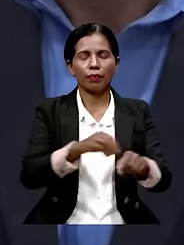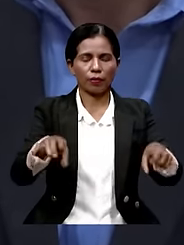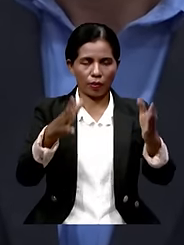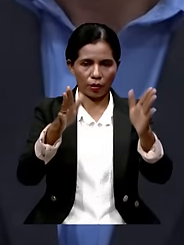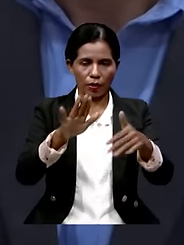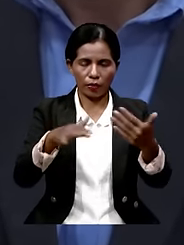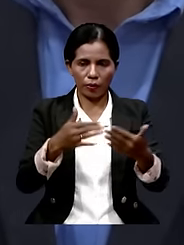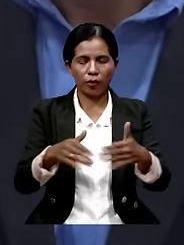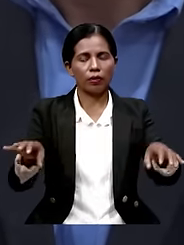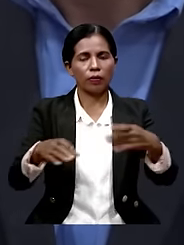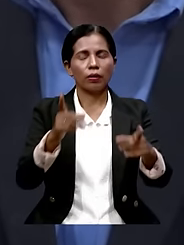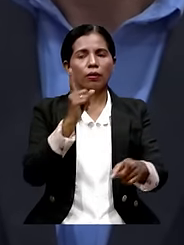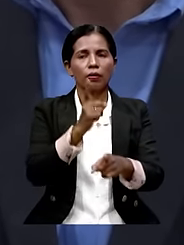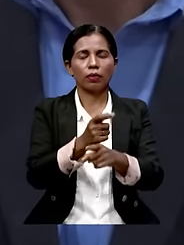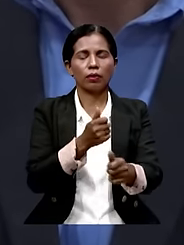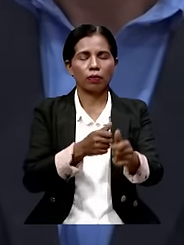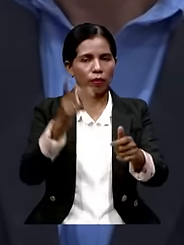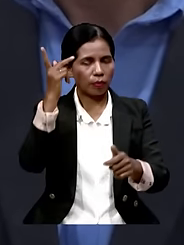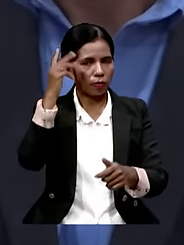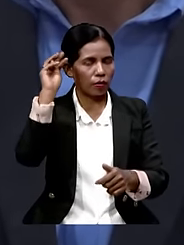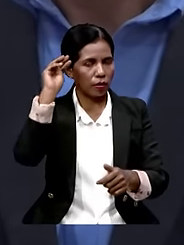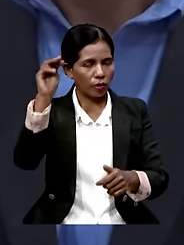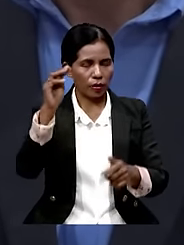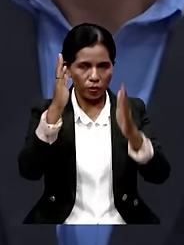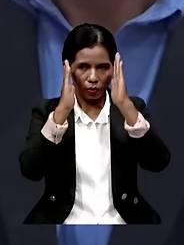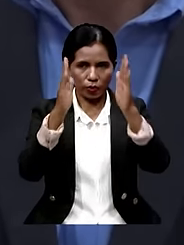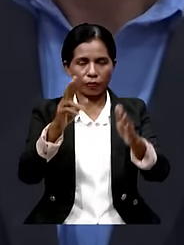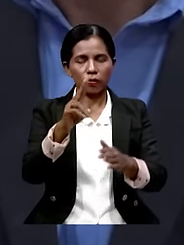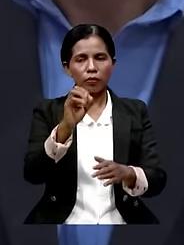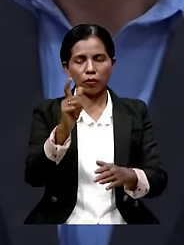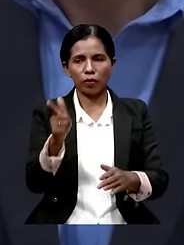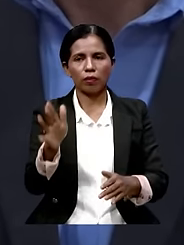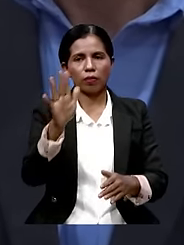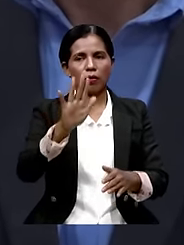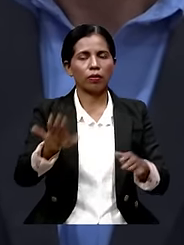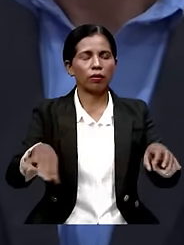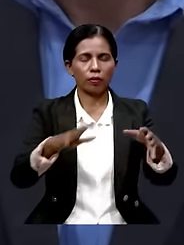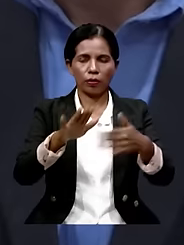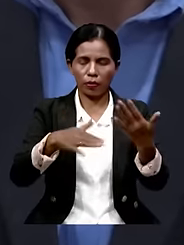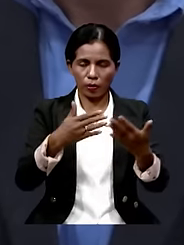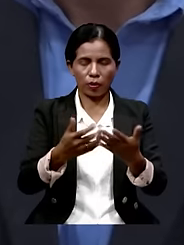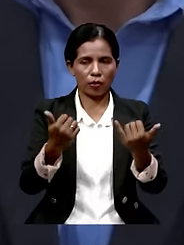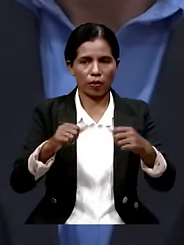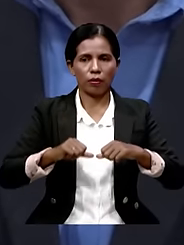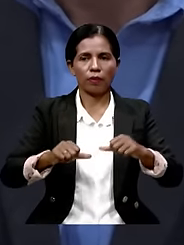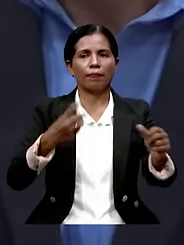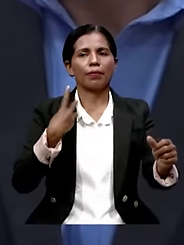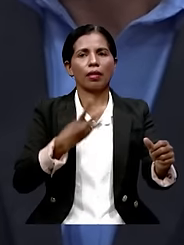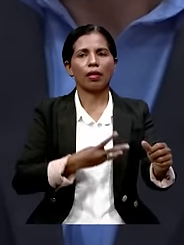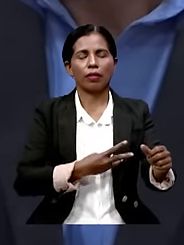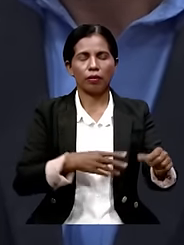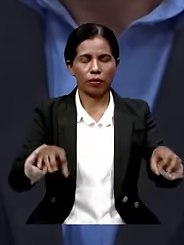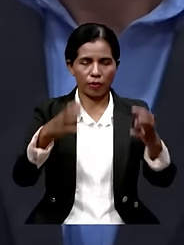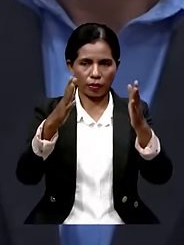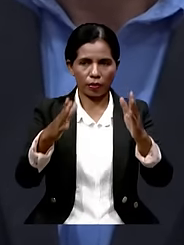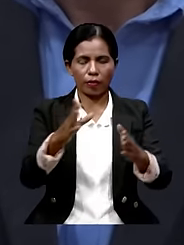será serviço lolos ter primeiro ministro nia conceito nema 2025 mak serviço todo bela da bane agora nene ita segura ela força trabalho